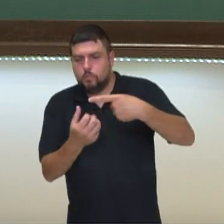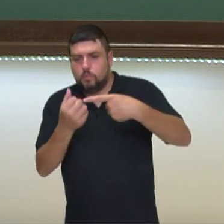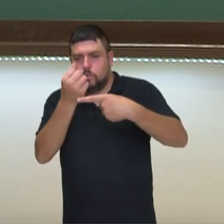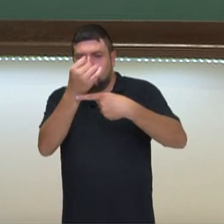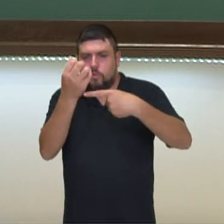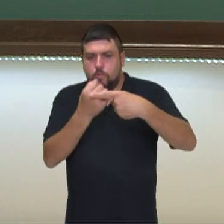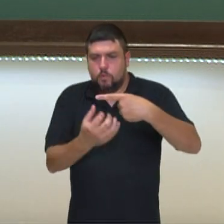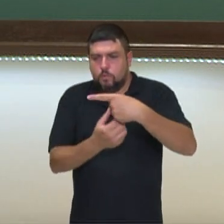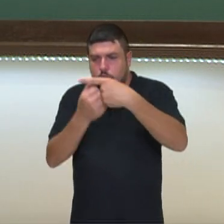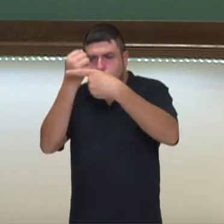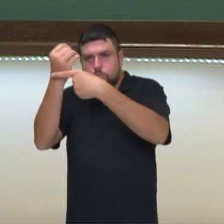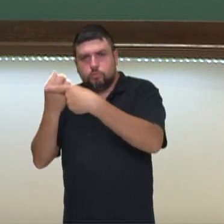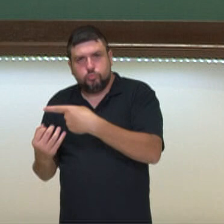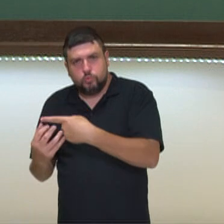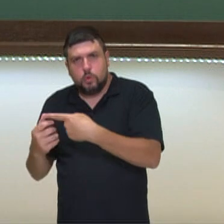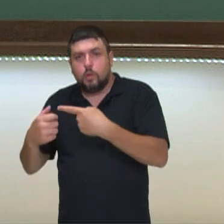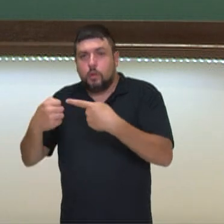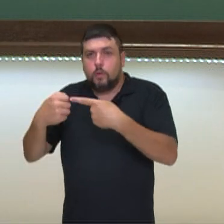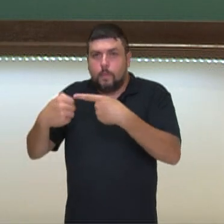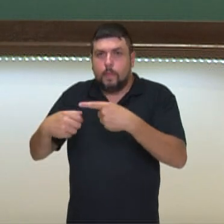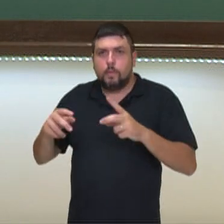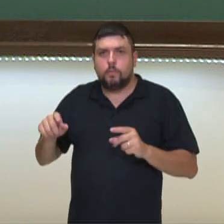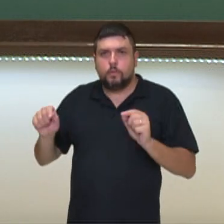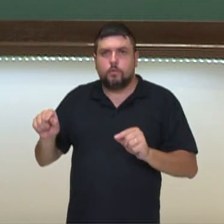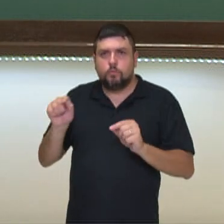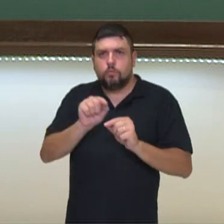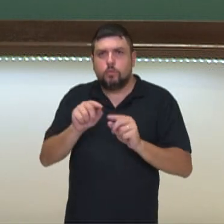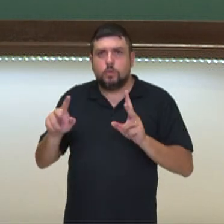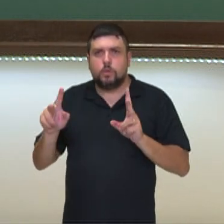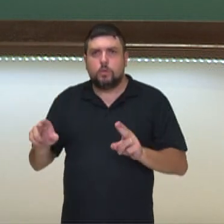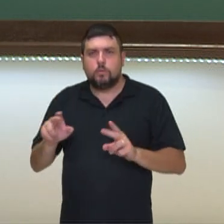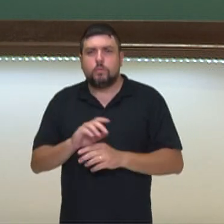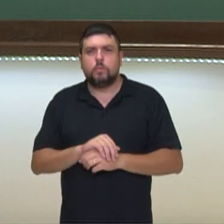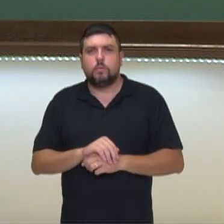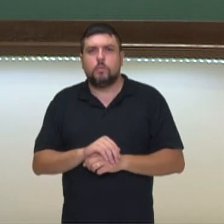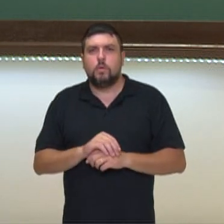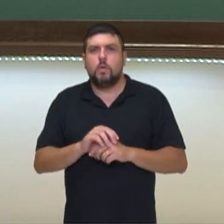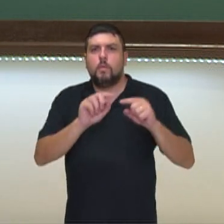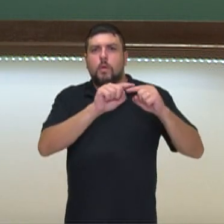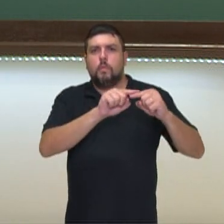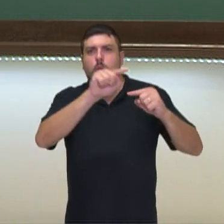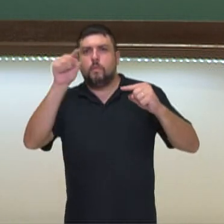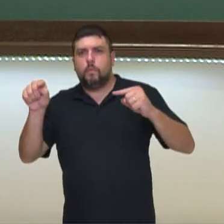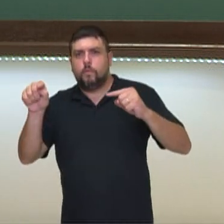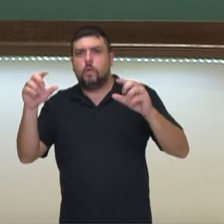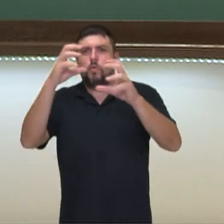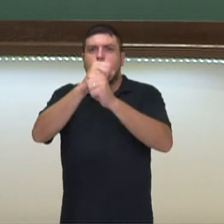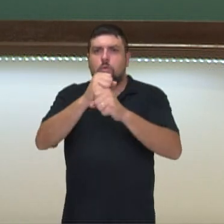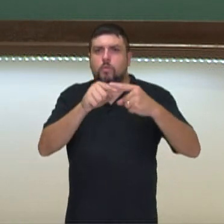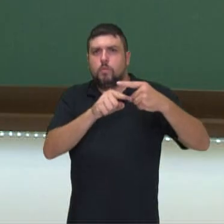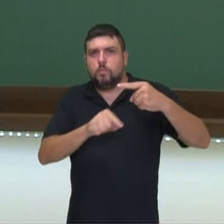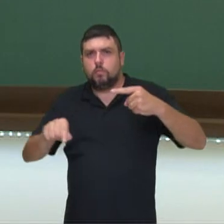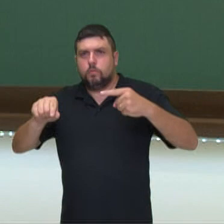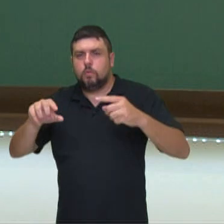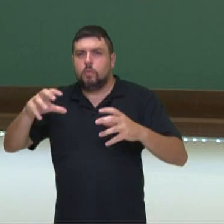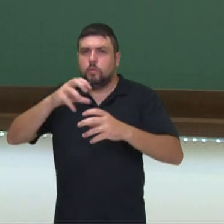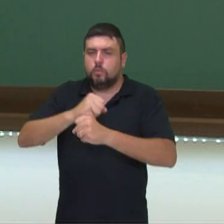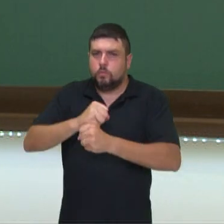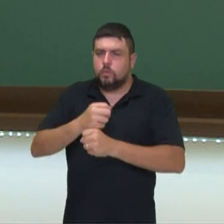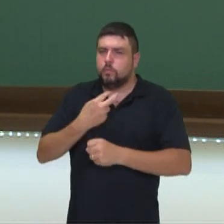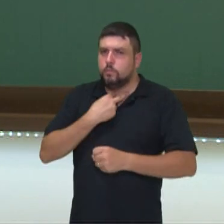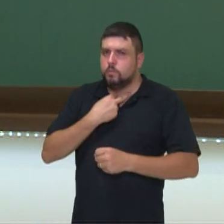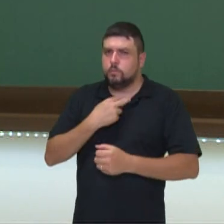ter exatamente o mesmo denominador. Lembre-se disso. Nada de somar em cima e somar embaixo como se não houvesse amanhã. Porque há.